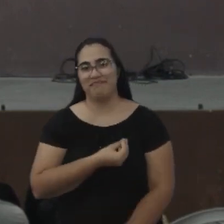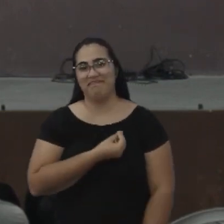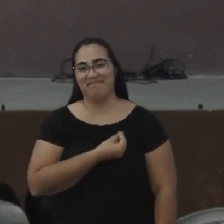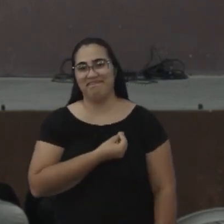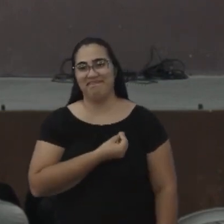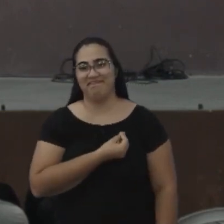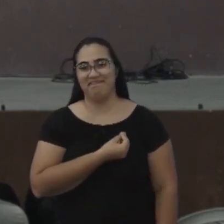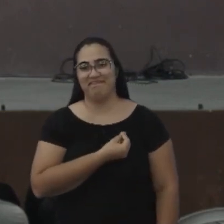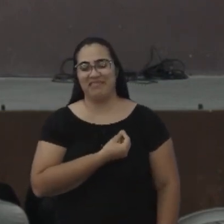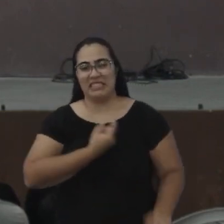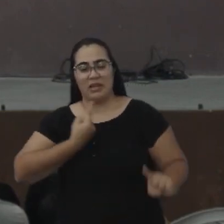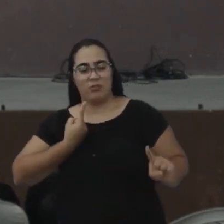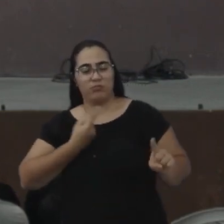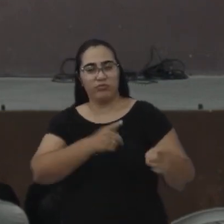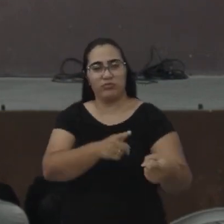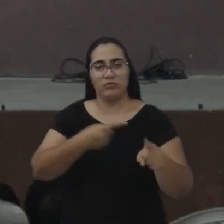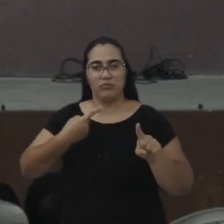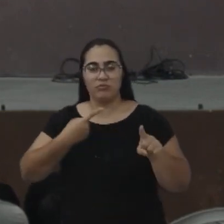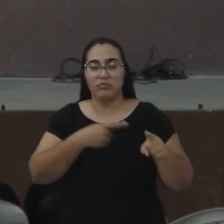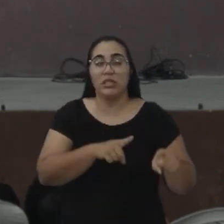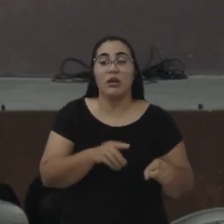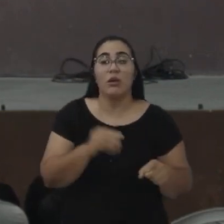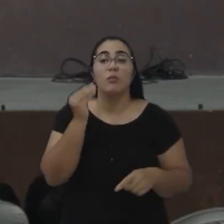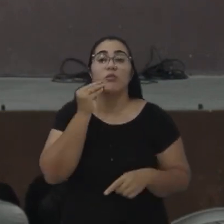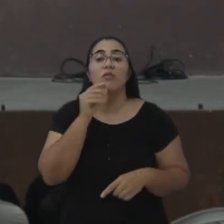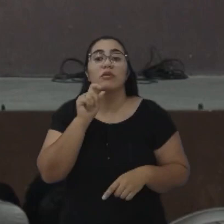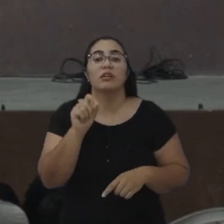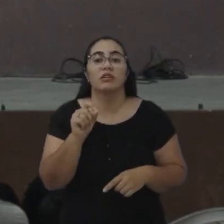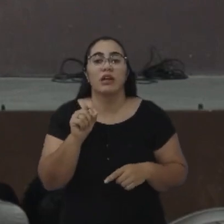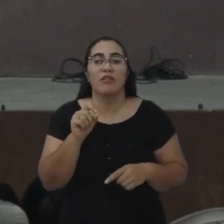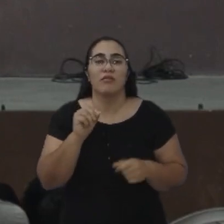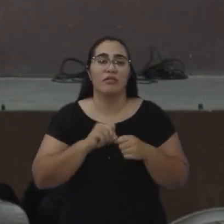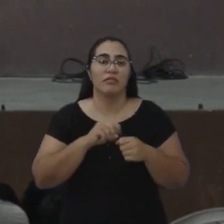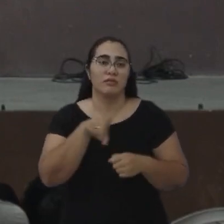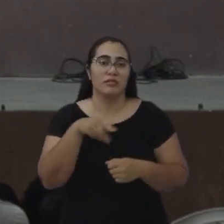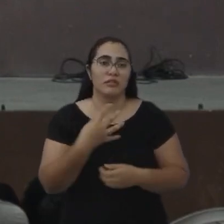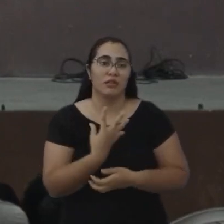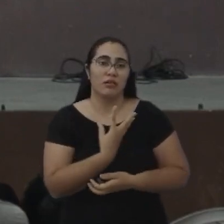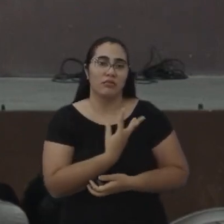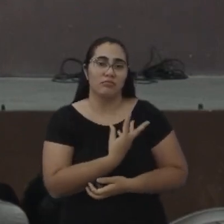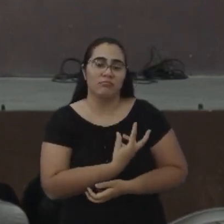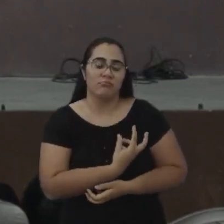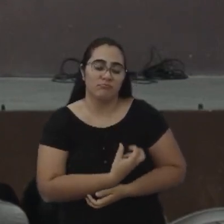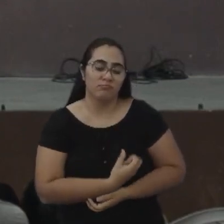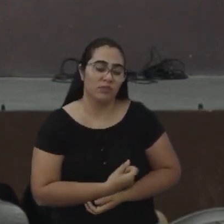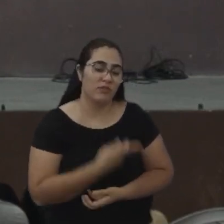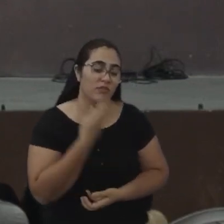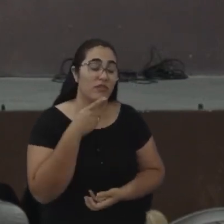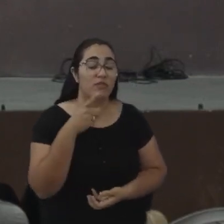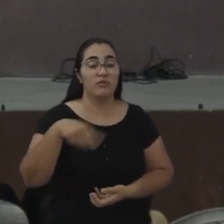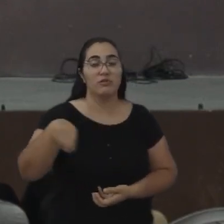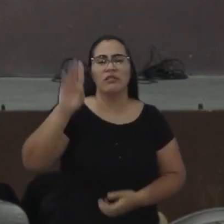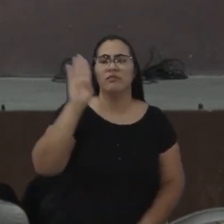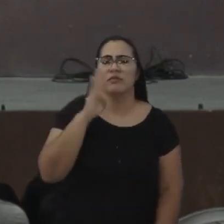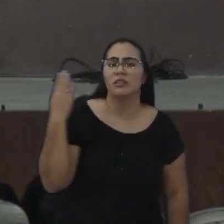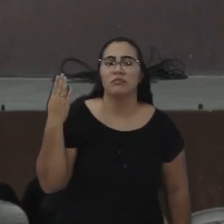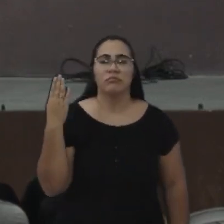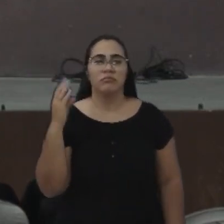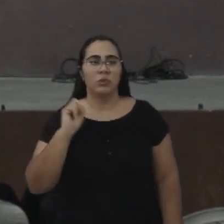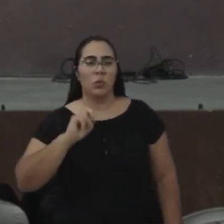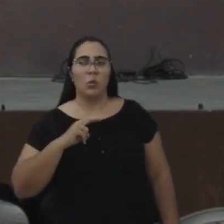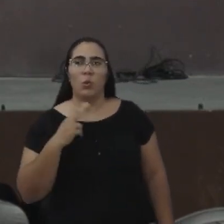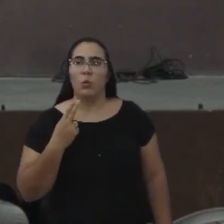Elas vão tentar apagar você. Elas vão tentar provar que a sua luz é falsa, que a sua luz